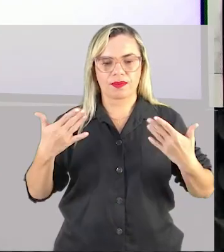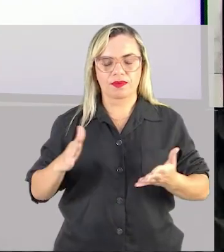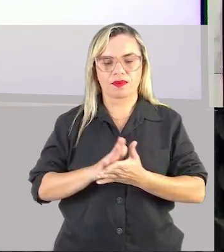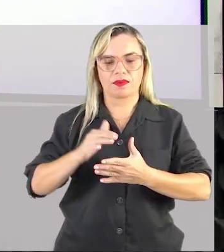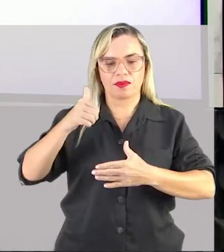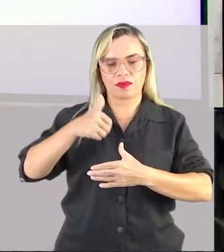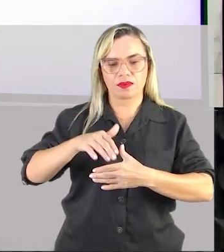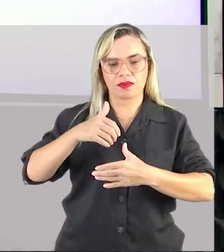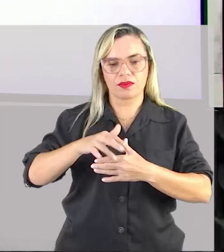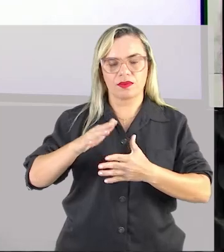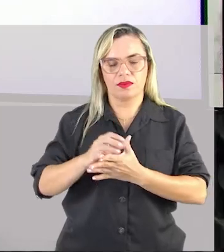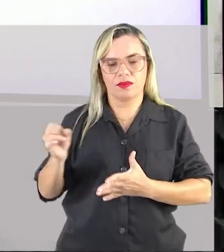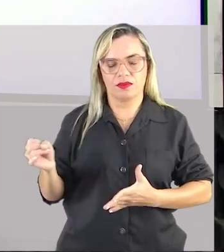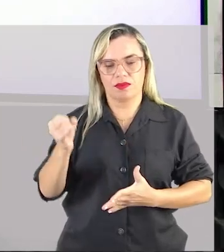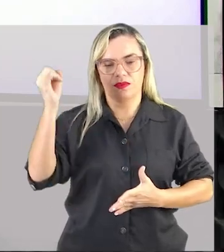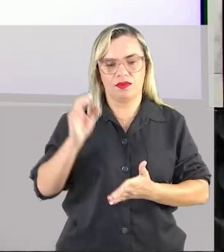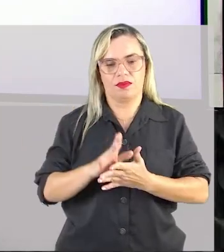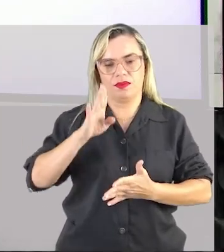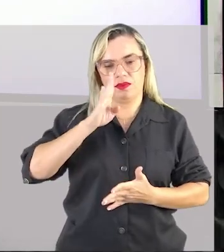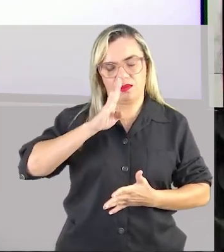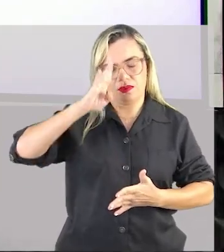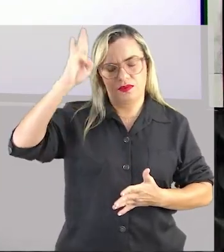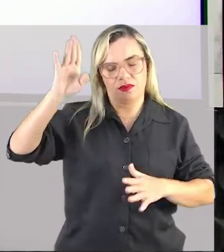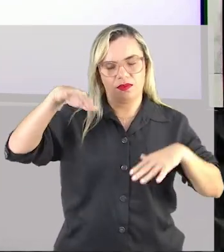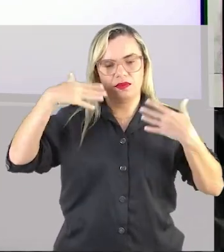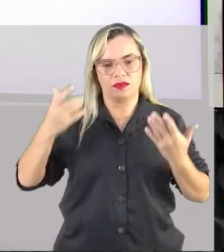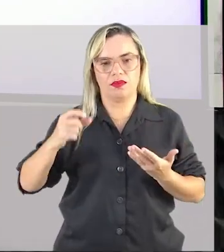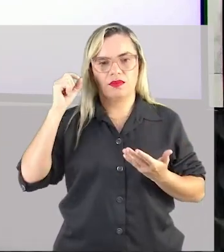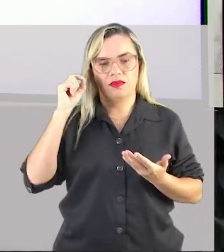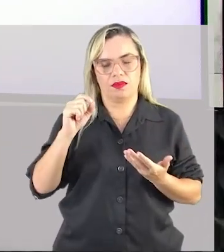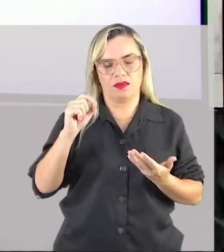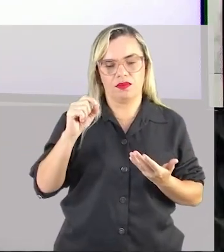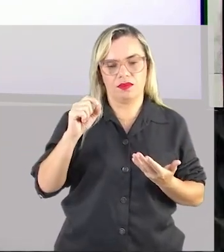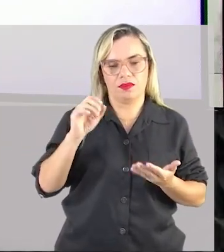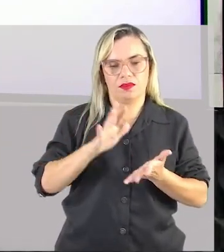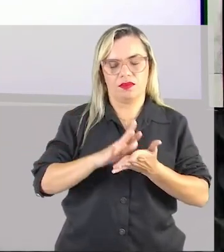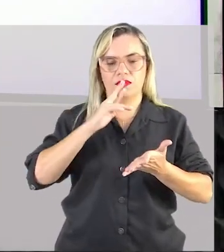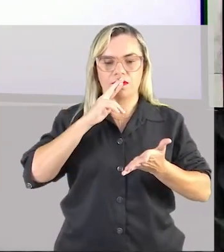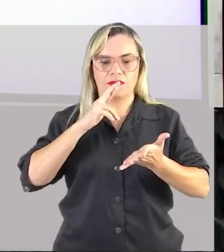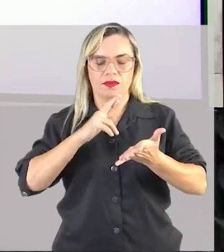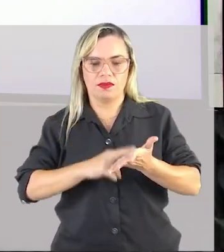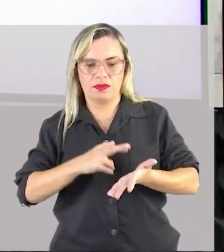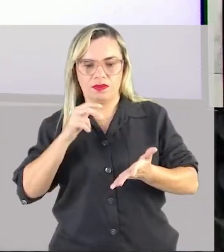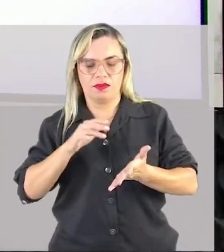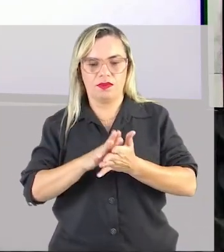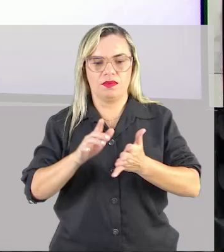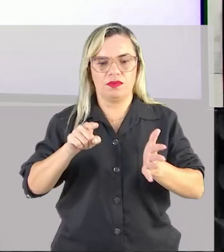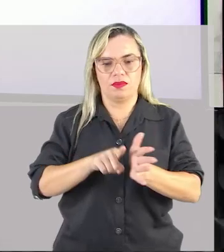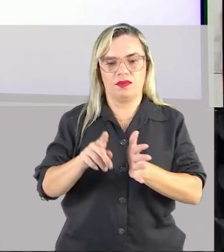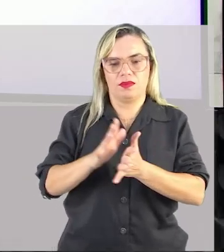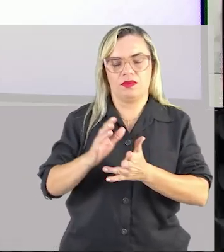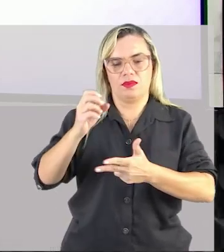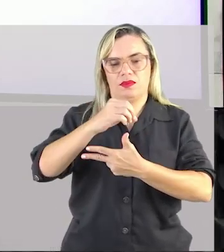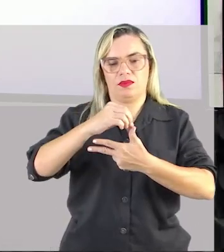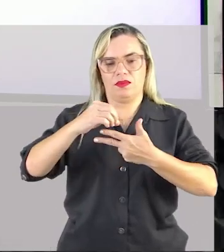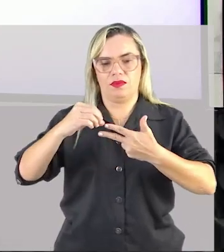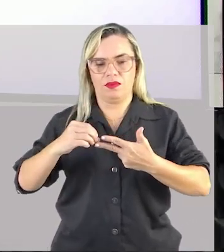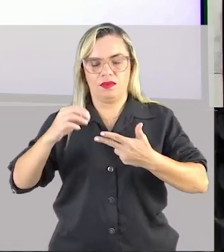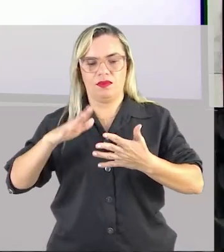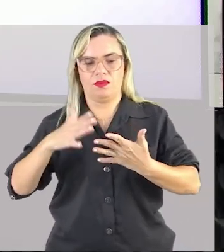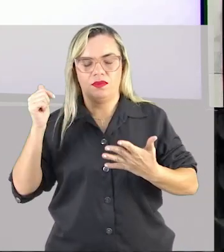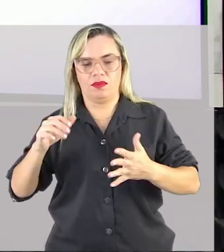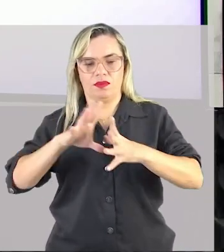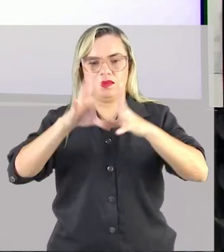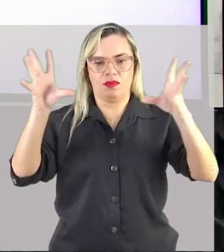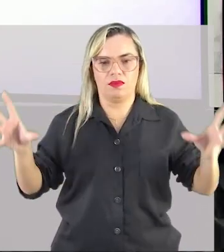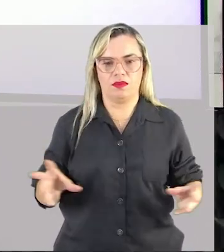uma dica importante para vocês. As principais, né, as respostas das questões do Enem estão sempre, em sua grande parte,